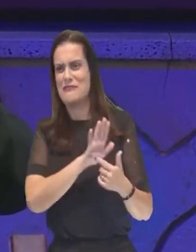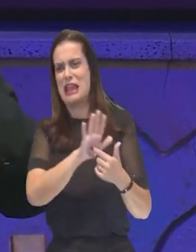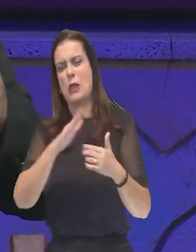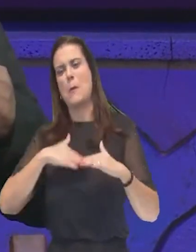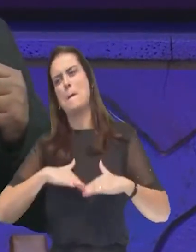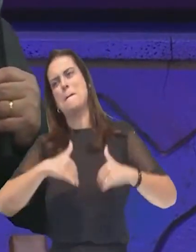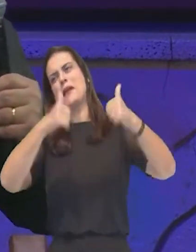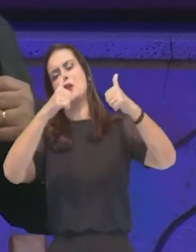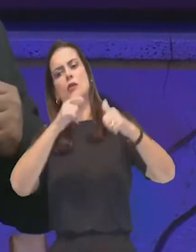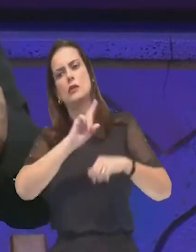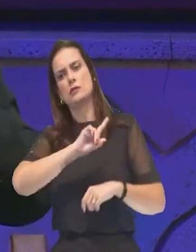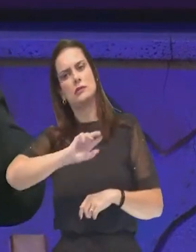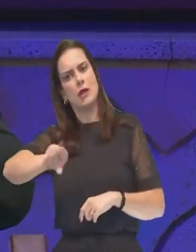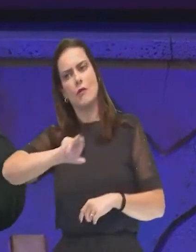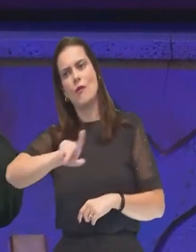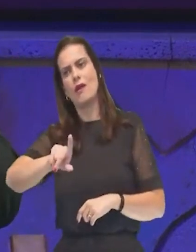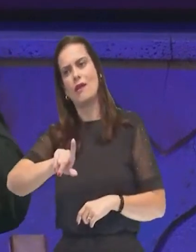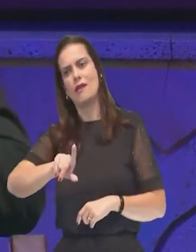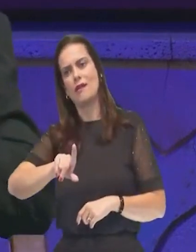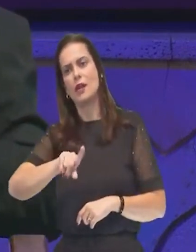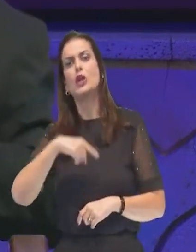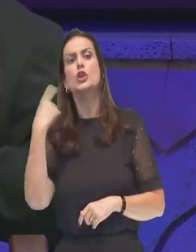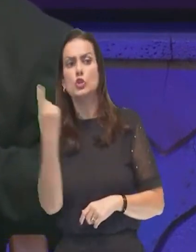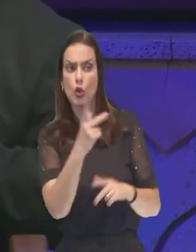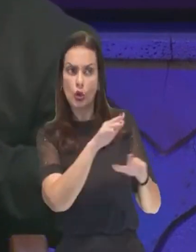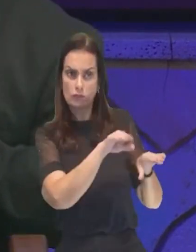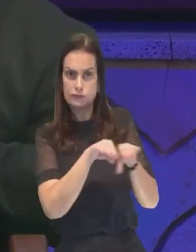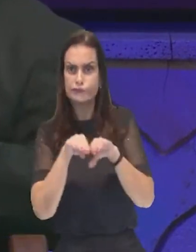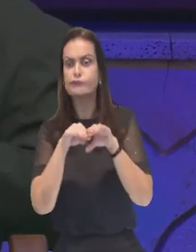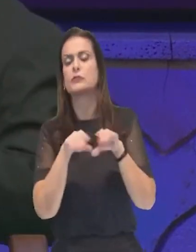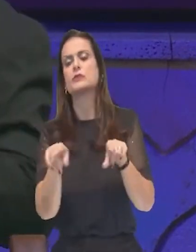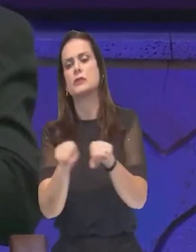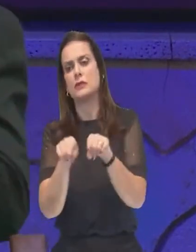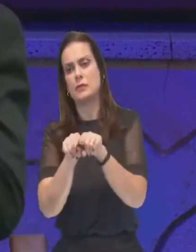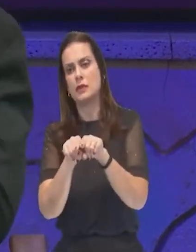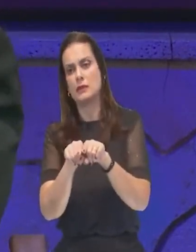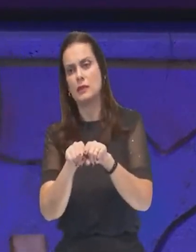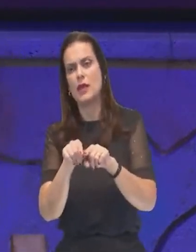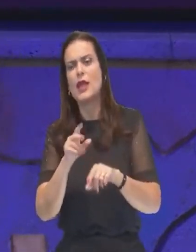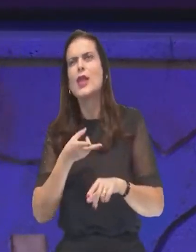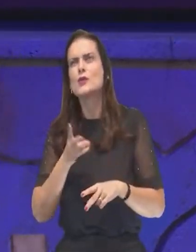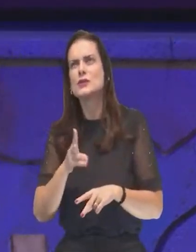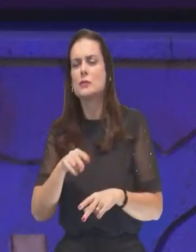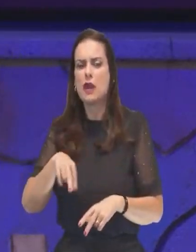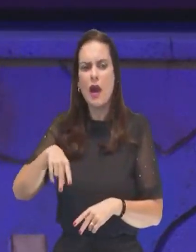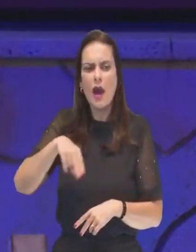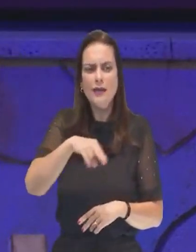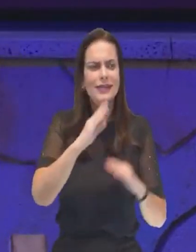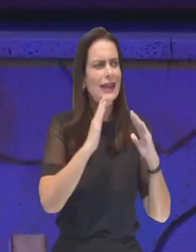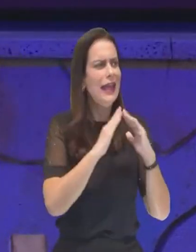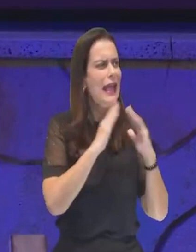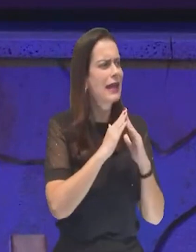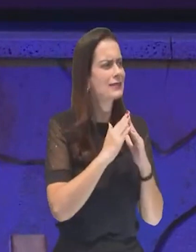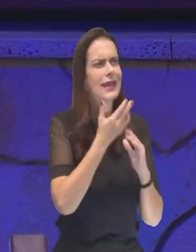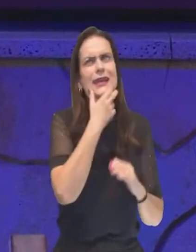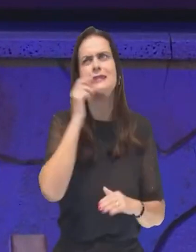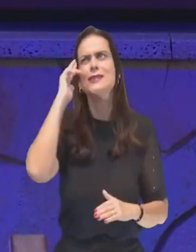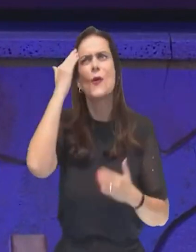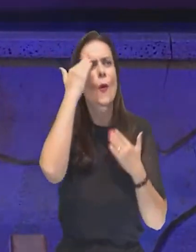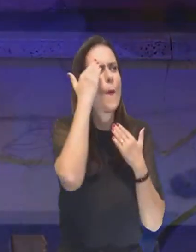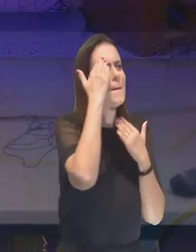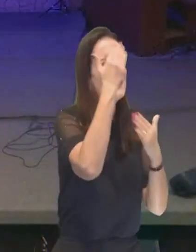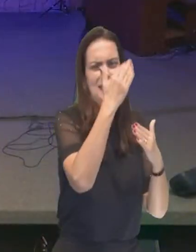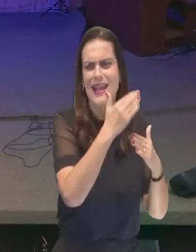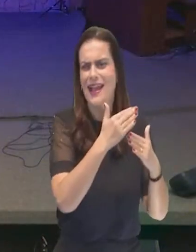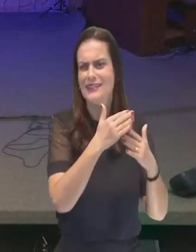do que ninguém, longe disso, nós estamos sujeitos à mesma palavra, mas eu tenho essa prática. Às vezes estou andando pela casa e digo, Senhor, muito obrigado por